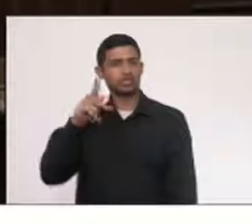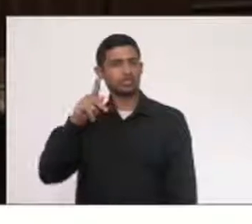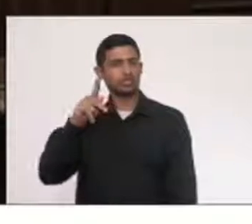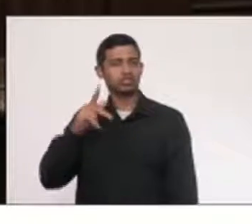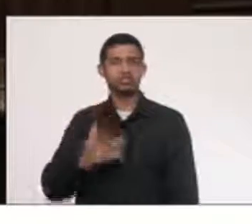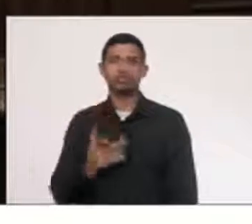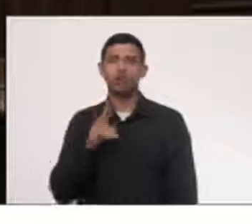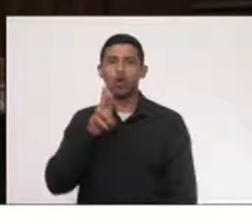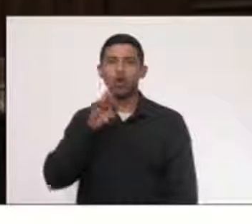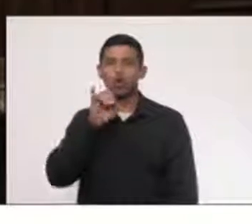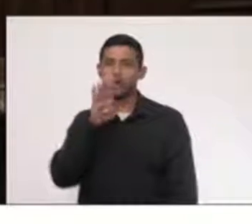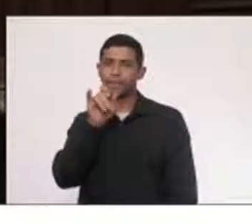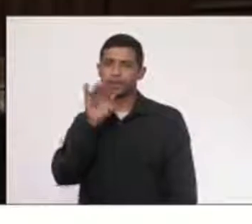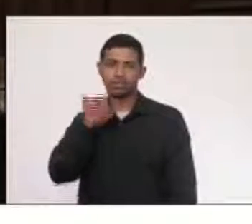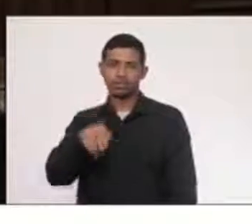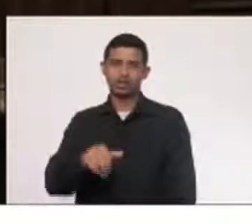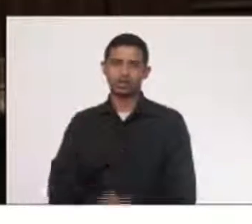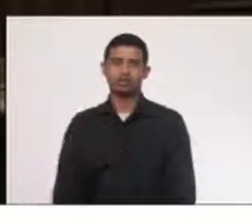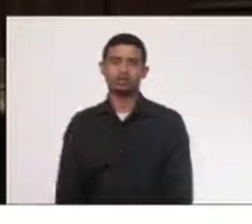Souza.